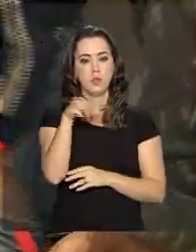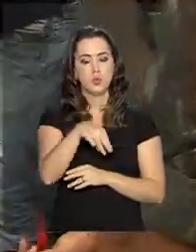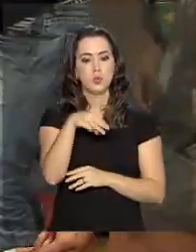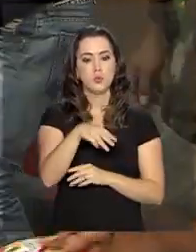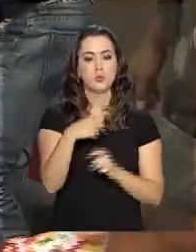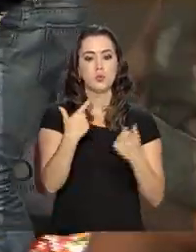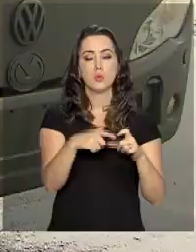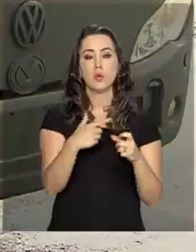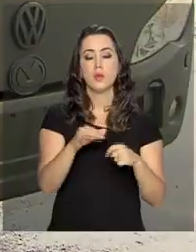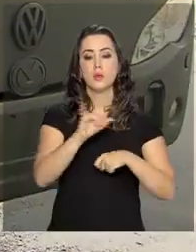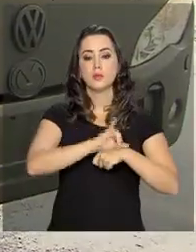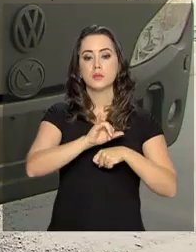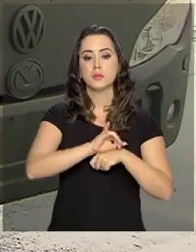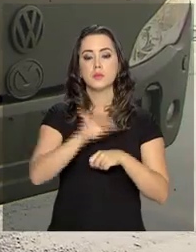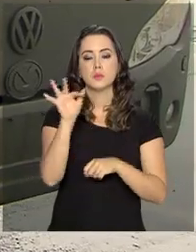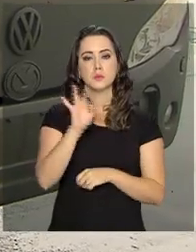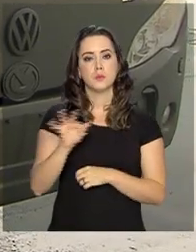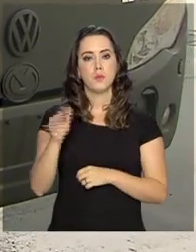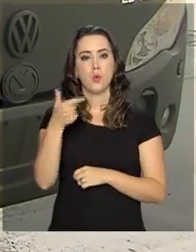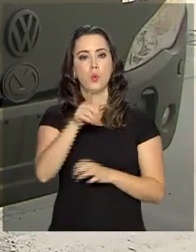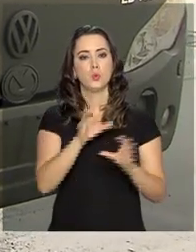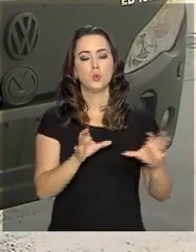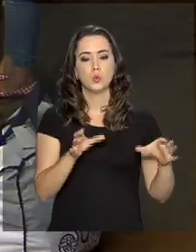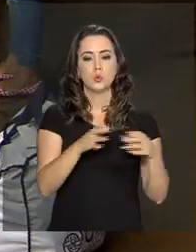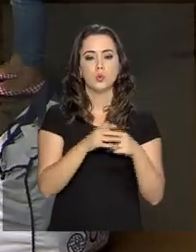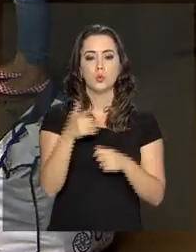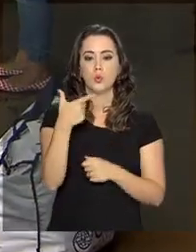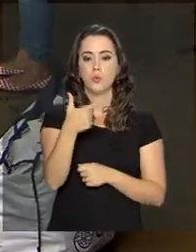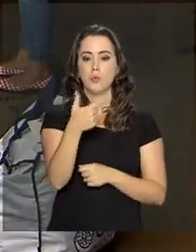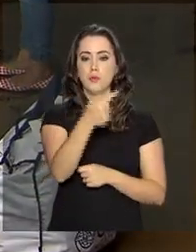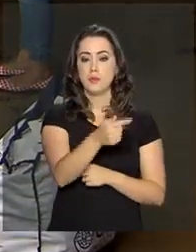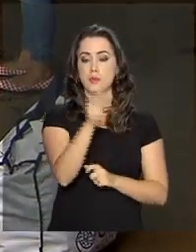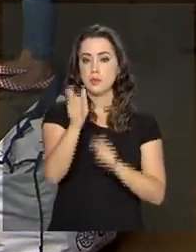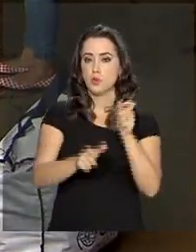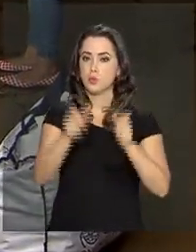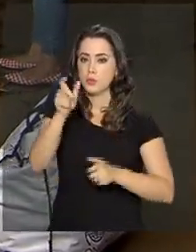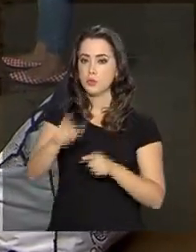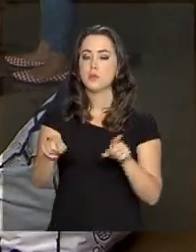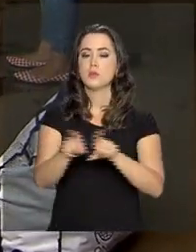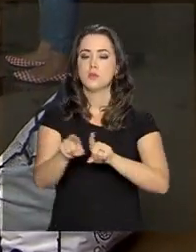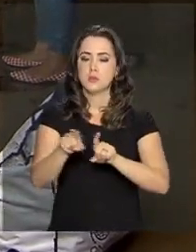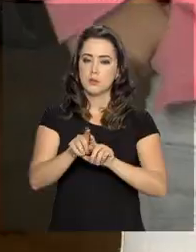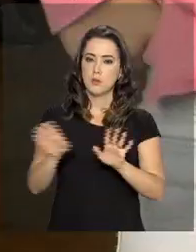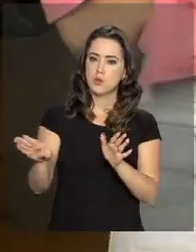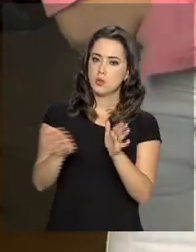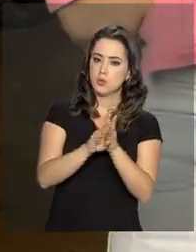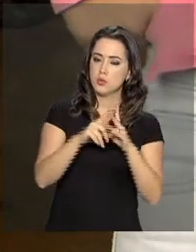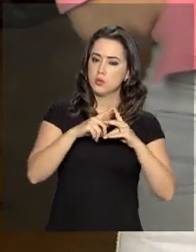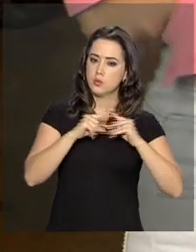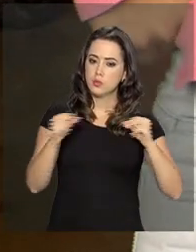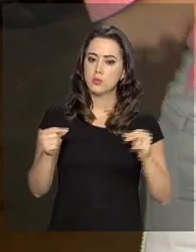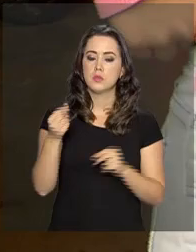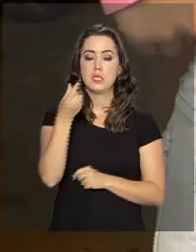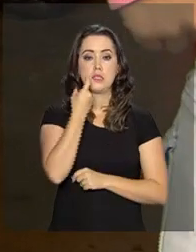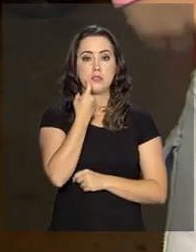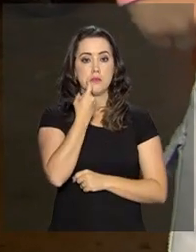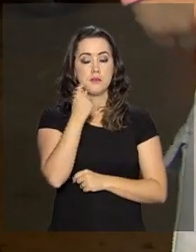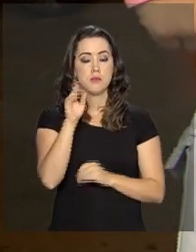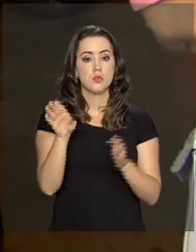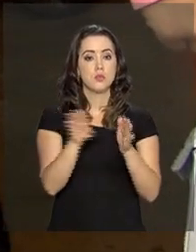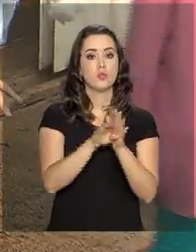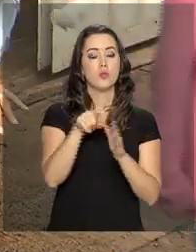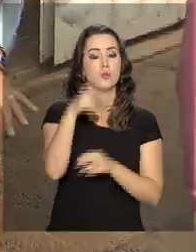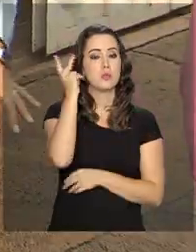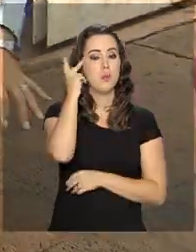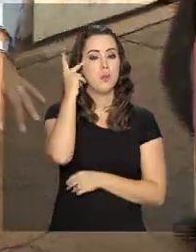do centro da capital federal. Um outro grupo de 27 venezuelanos, que também desembarcou em Brasília nesta sexta-feira, seguiu para